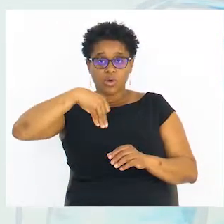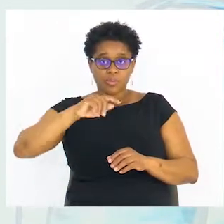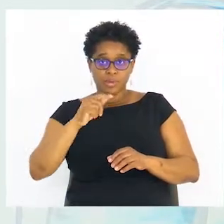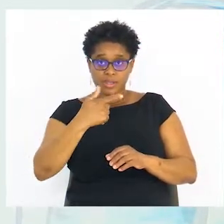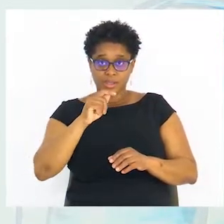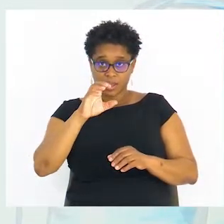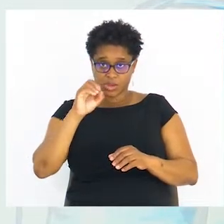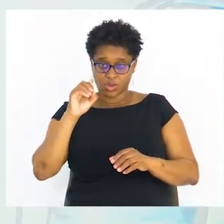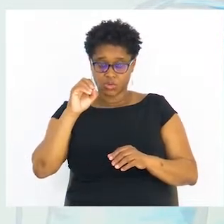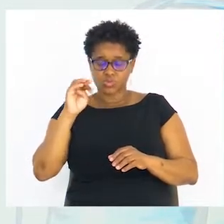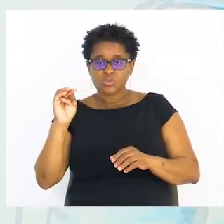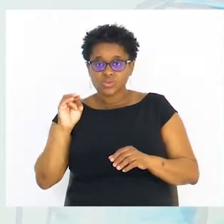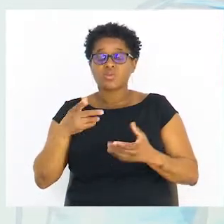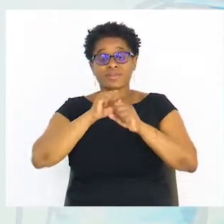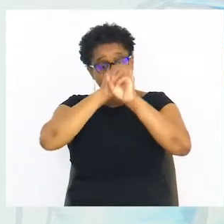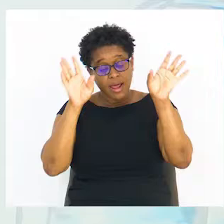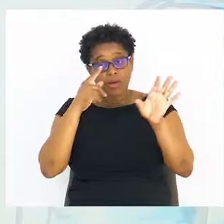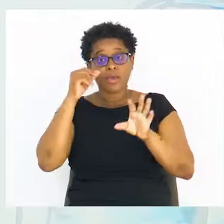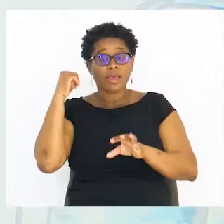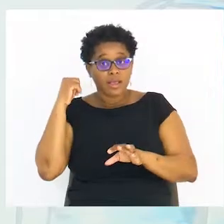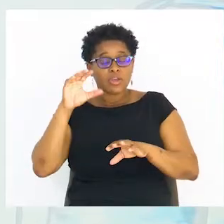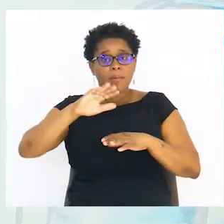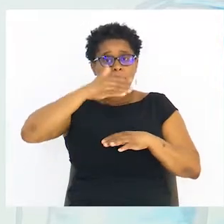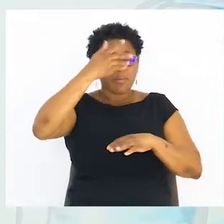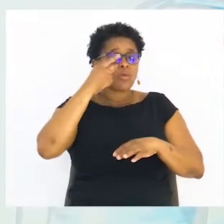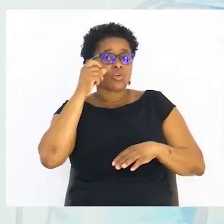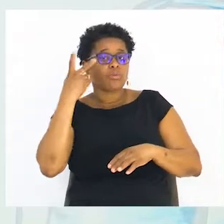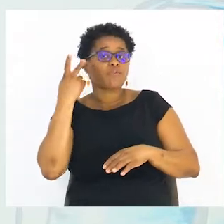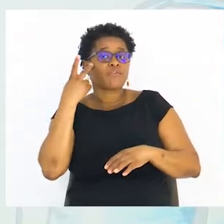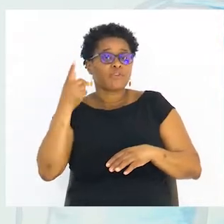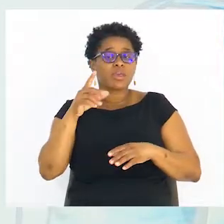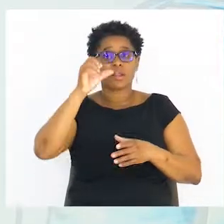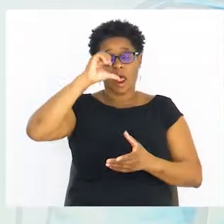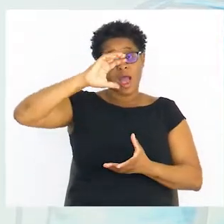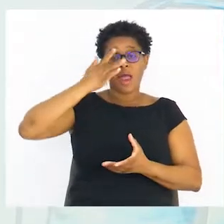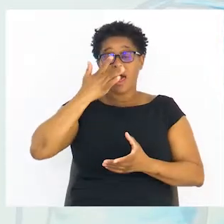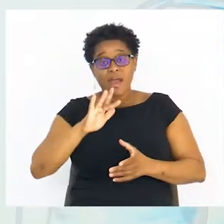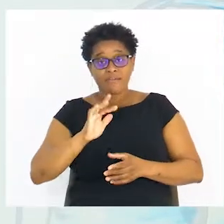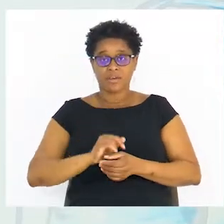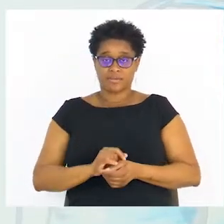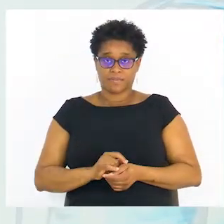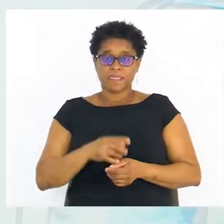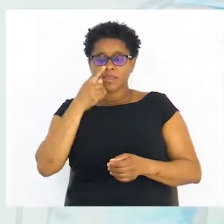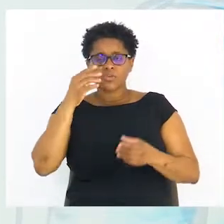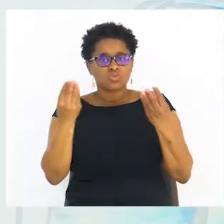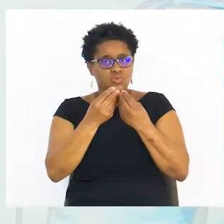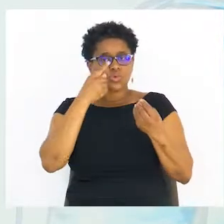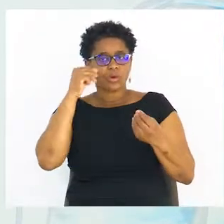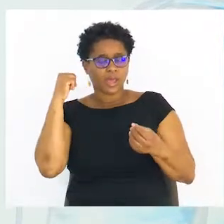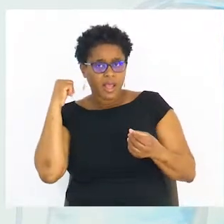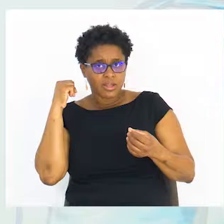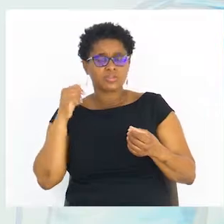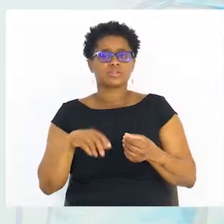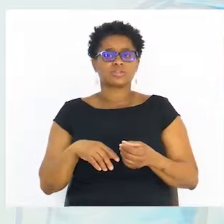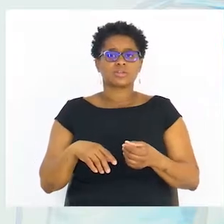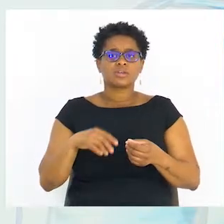australopitecos foram os primeiros homens que habitaram o continente africano. Com eles, temos